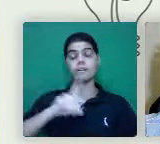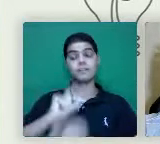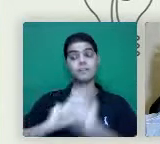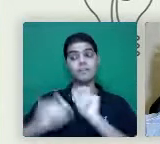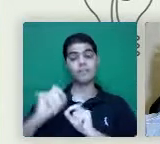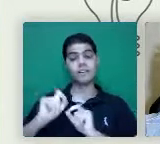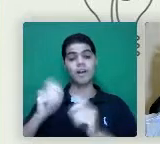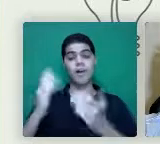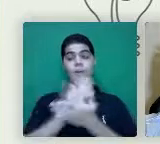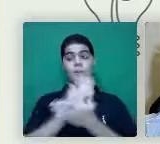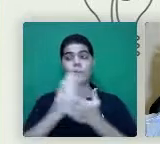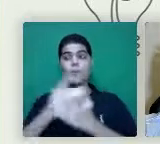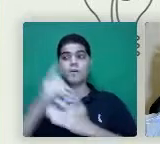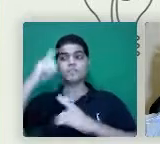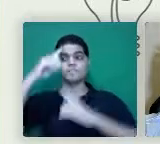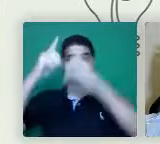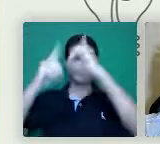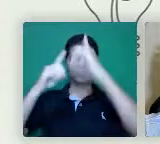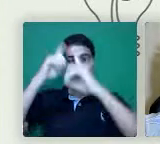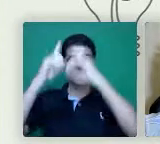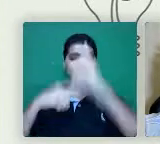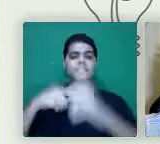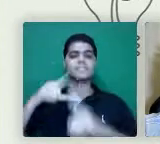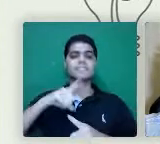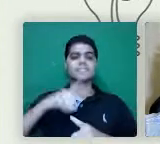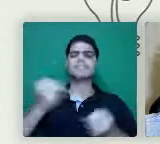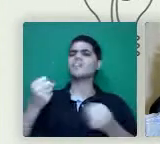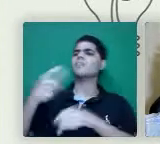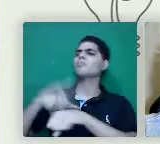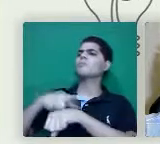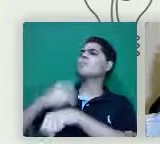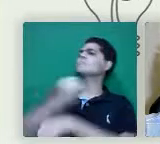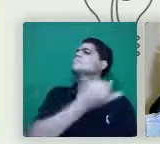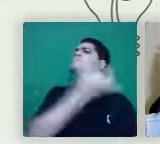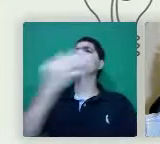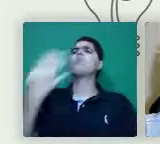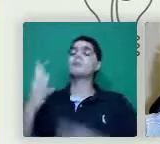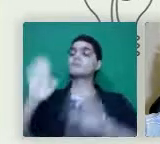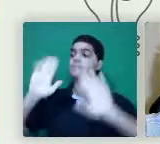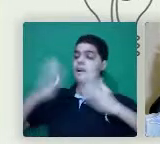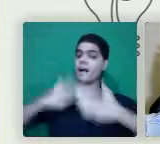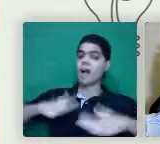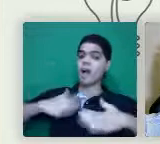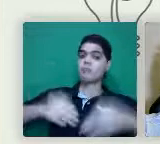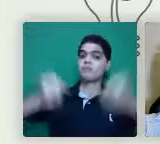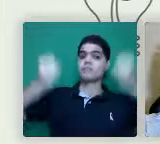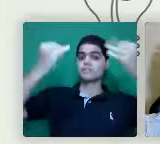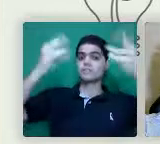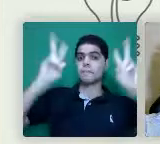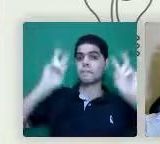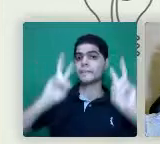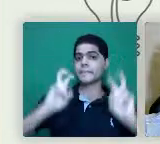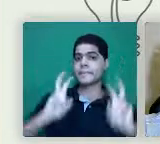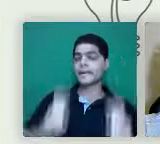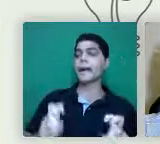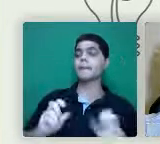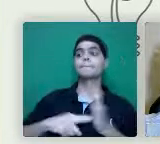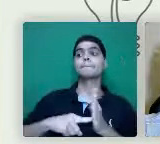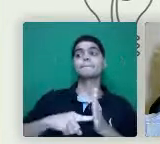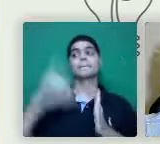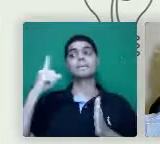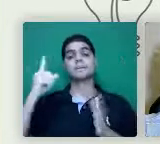os mentores. Quantas horas eu vou precisar destinar? Calma, espera um pouquinho. Primeiro, vamos falar da maratona para vocês entenderem bem o contexto. E aí, a gente vai